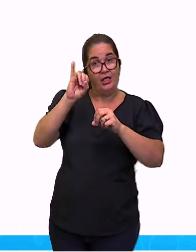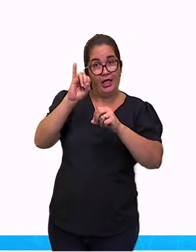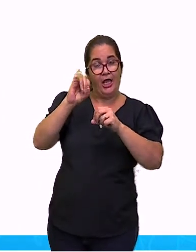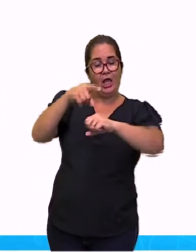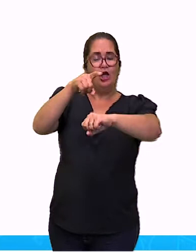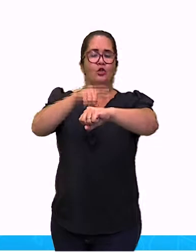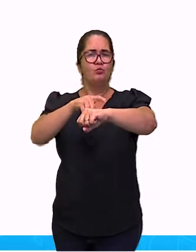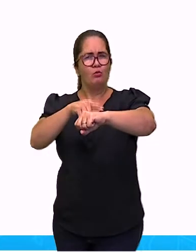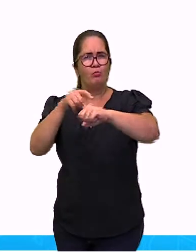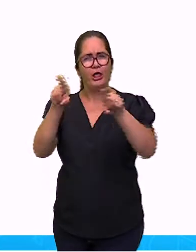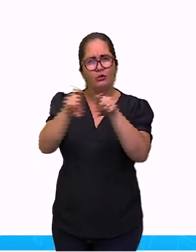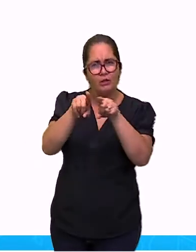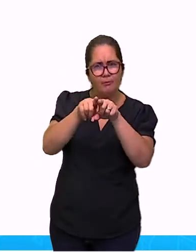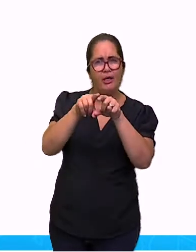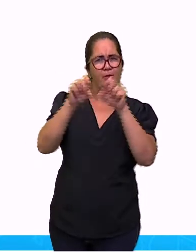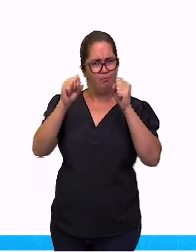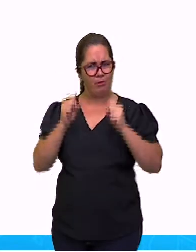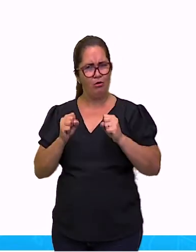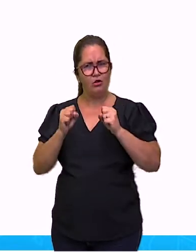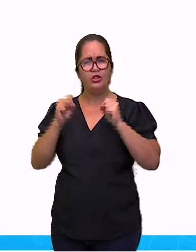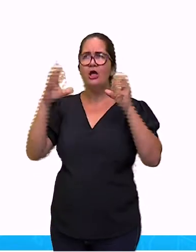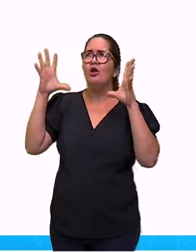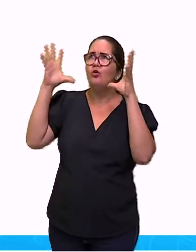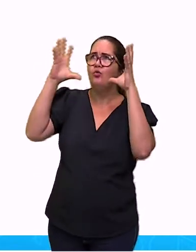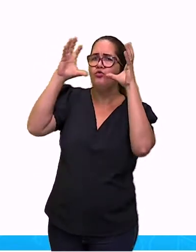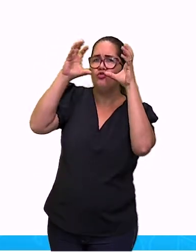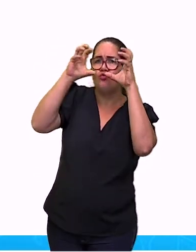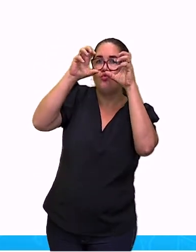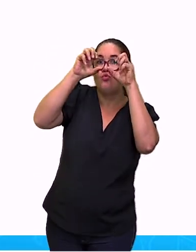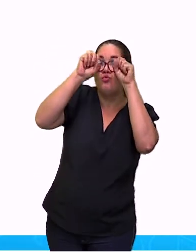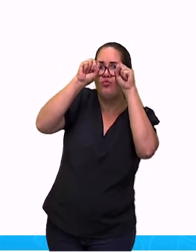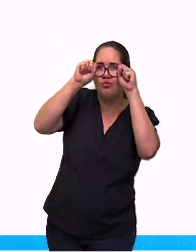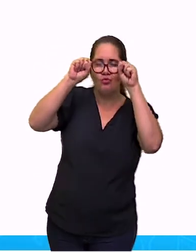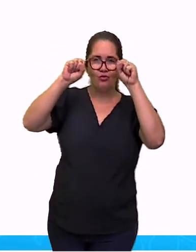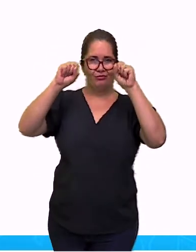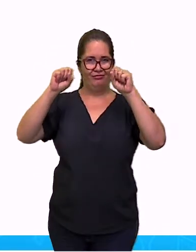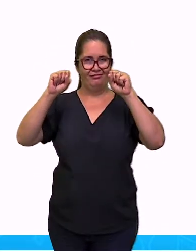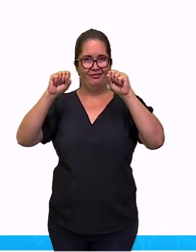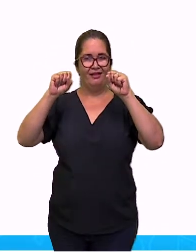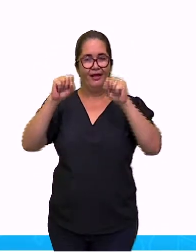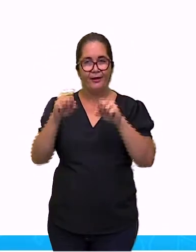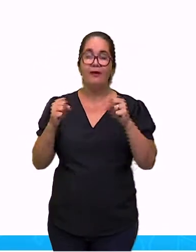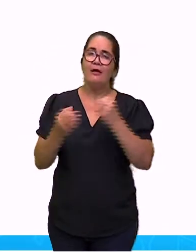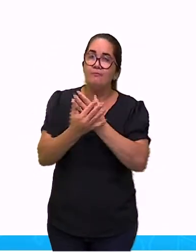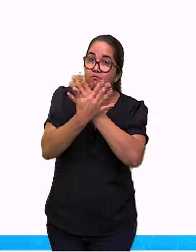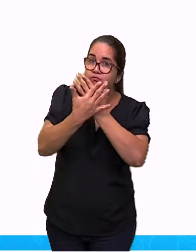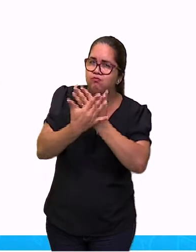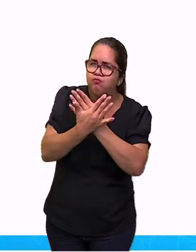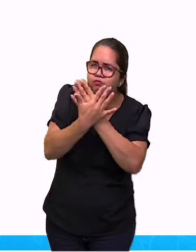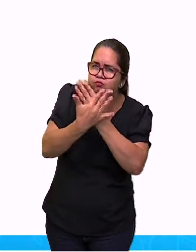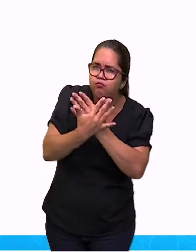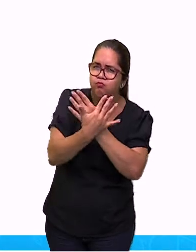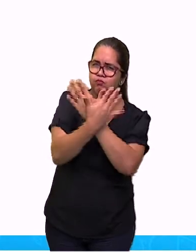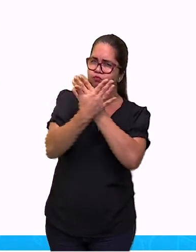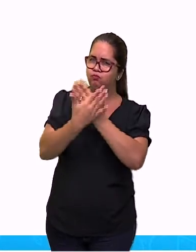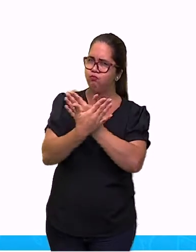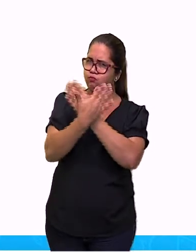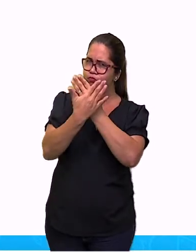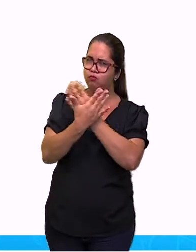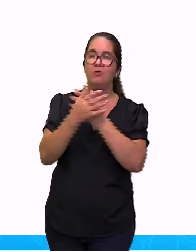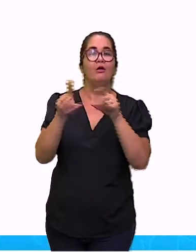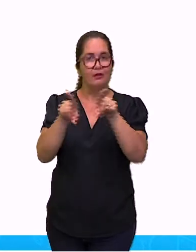aproveitar esse espaço, para captar a luz, a cor, são tendências tributárias